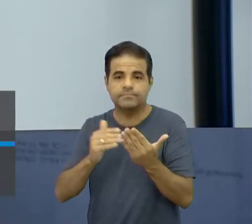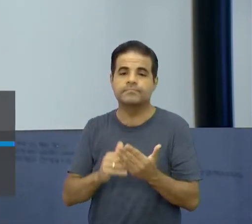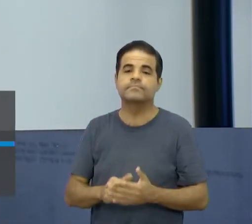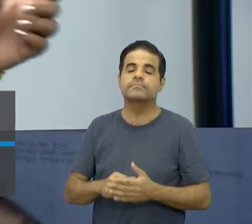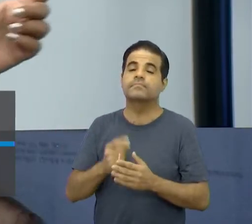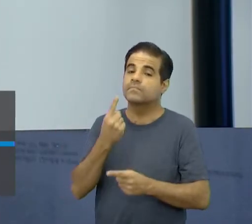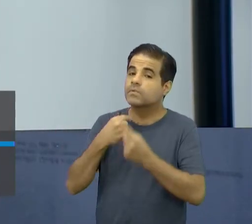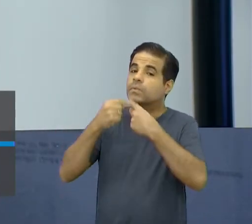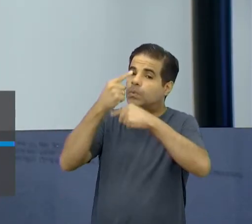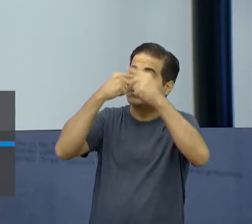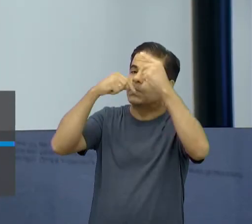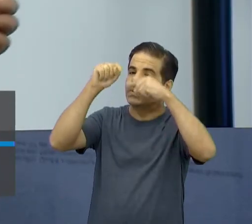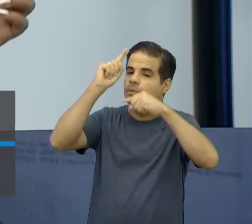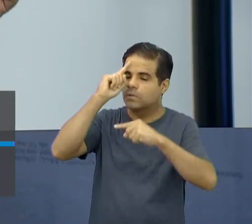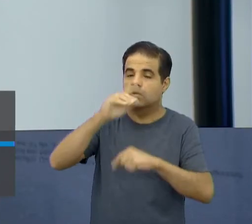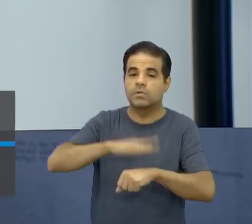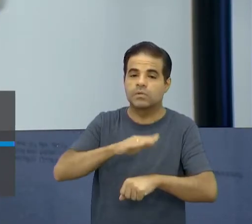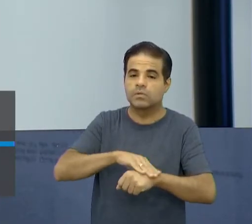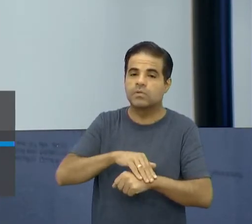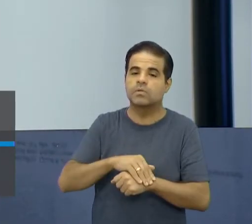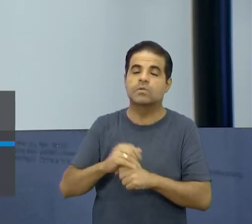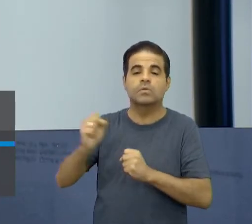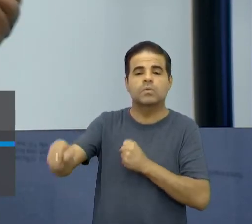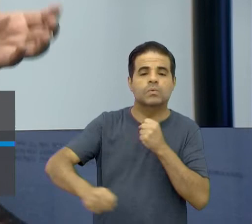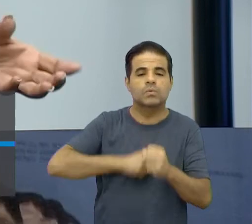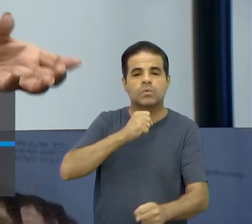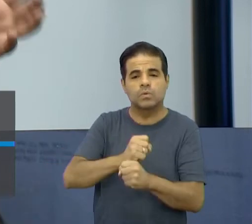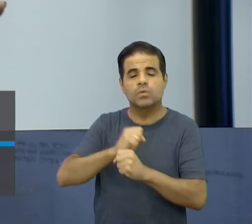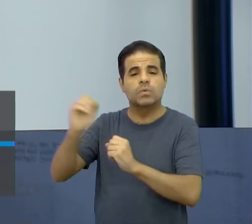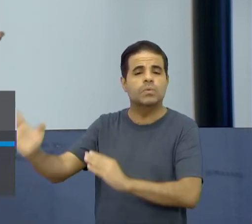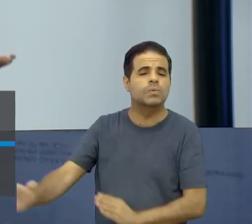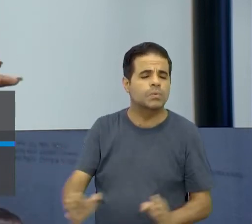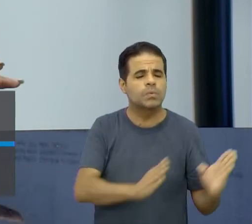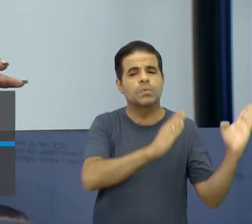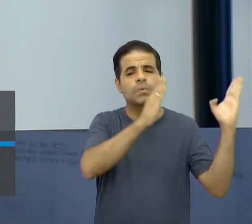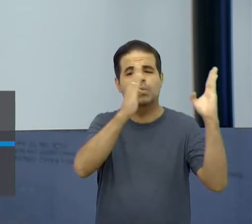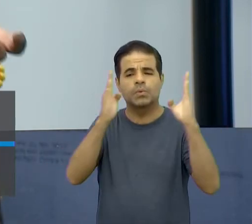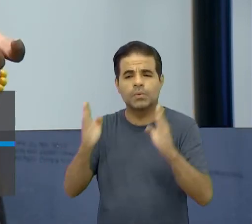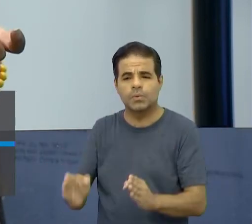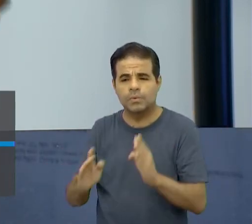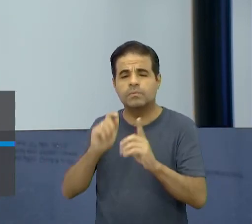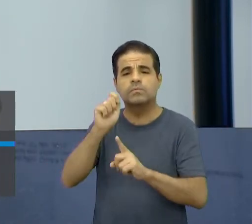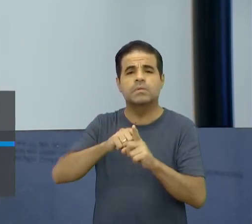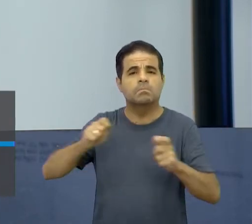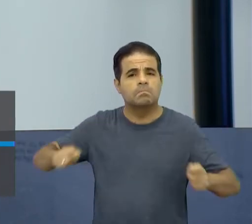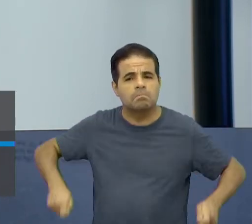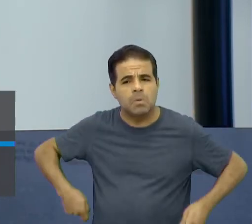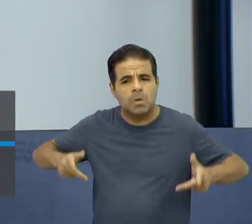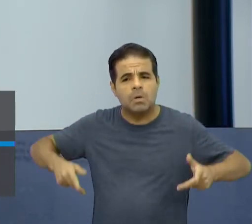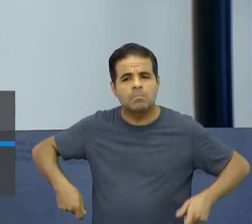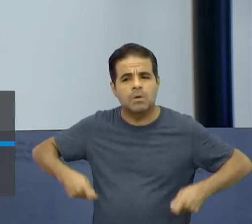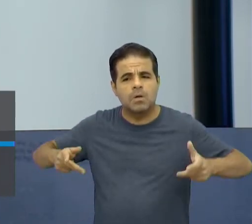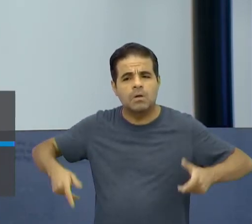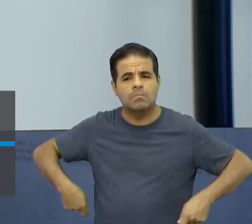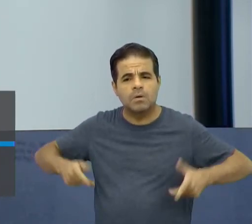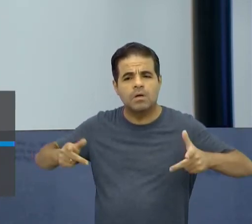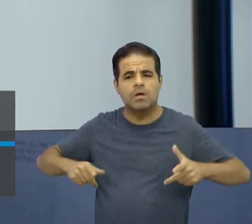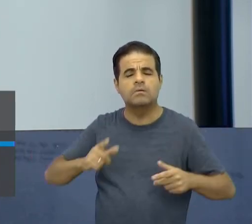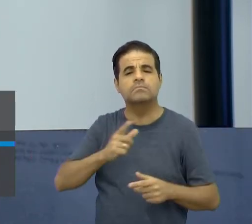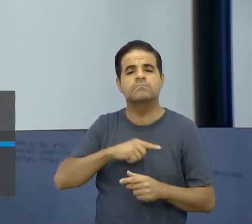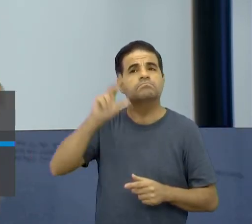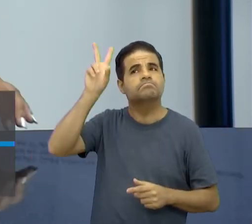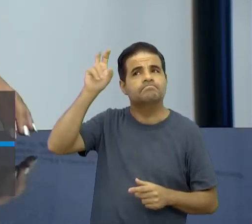da evolução durante o tempo, no caso, no ano. Quanto que eles gastaram, qual mês gastaram mais ou menos. E tem uma questão